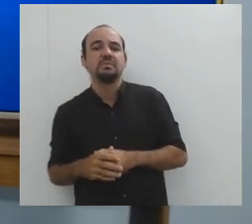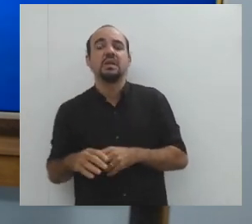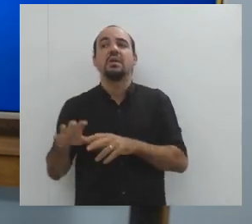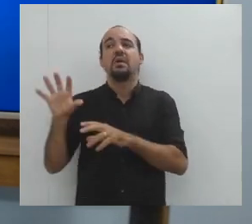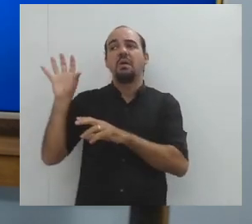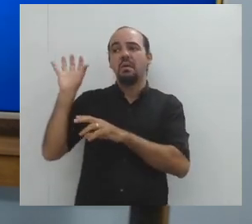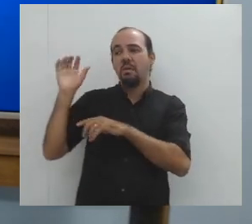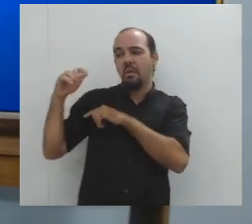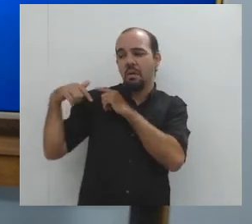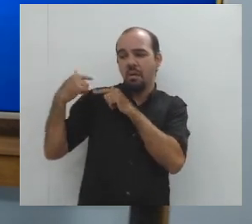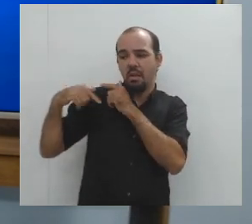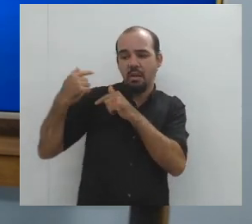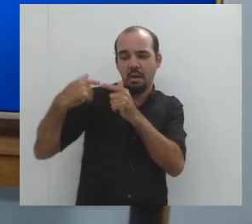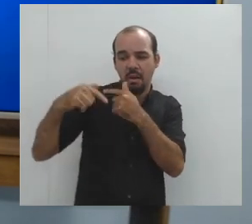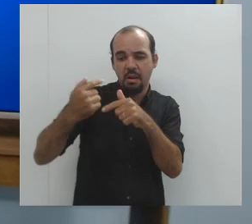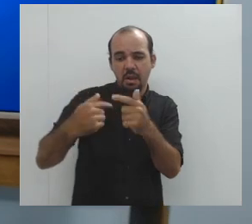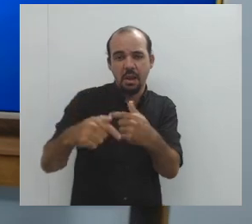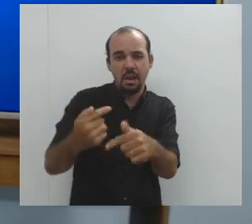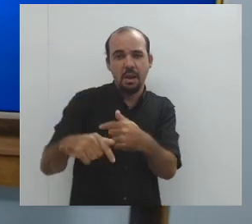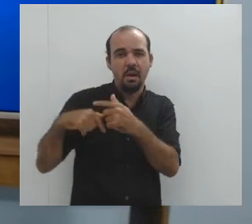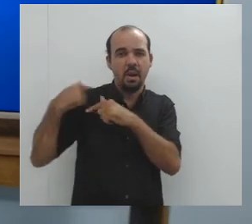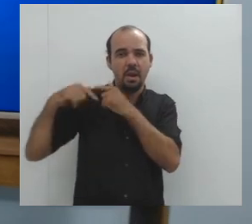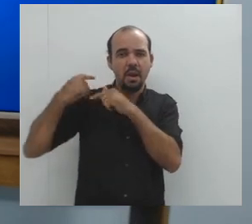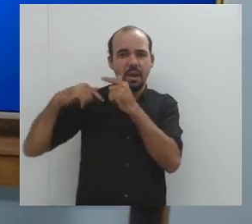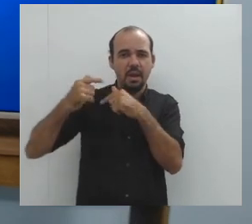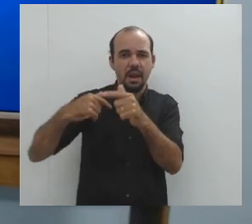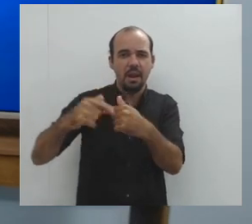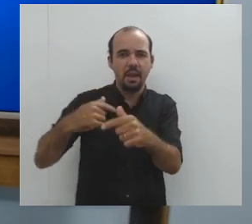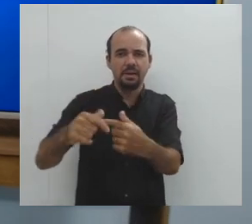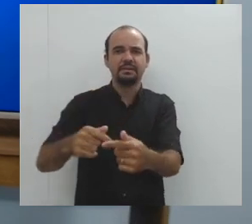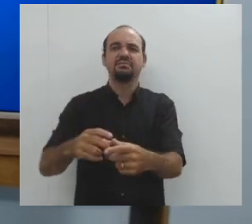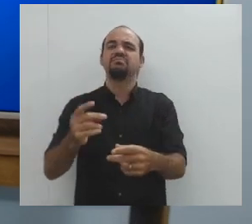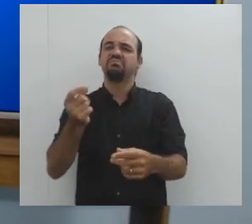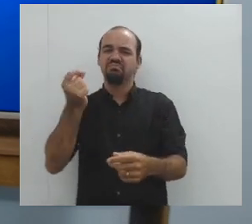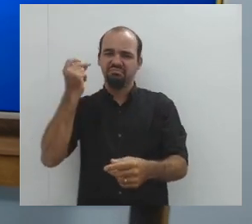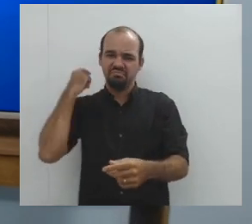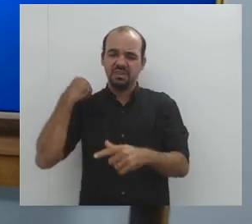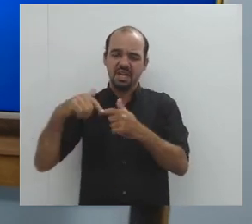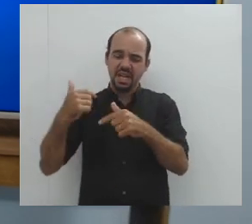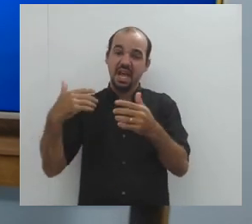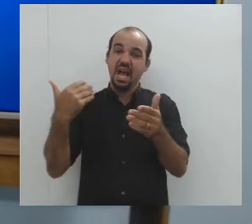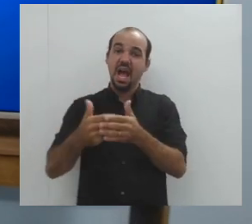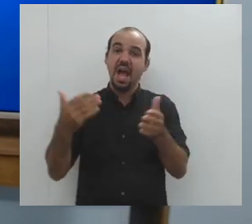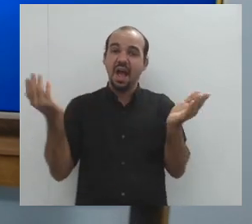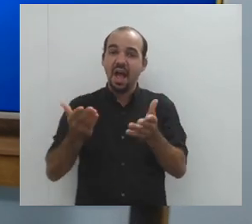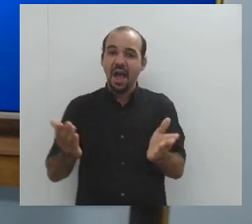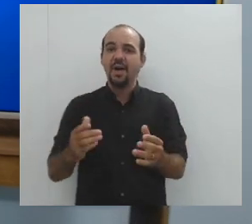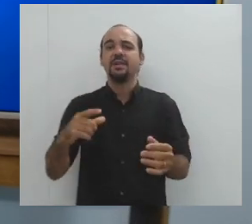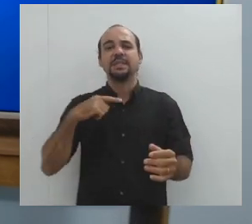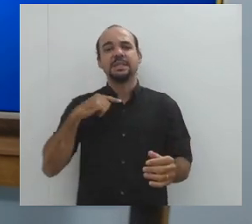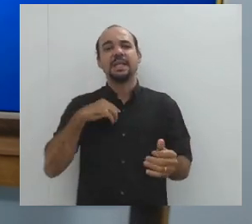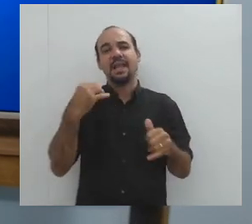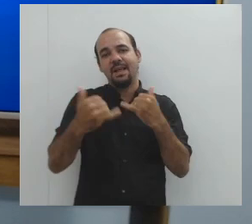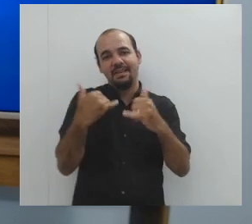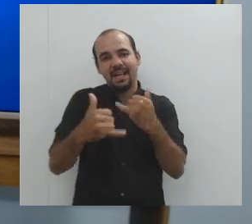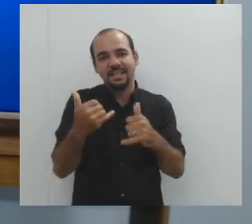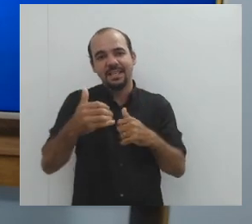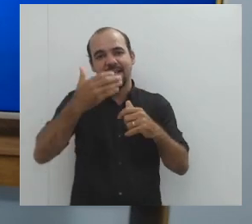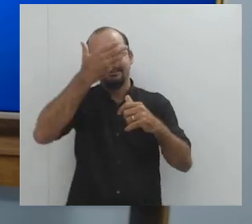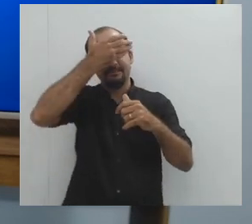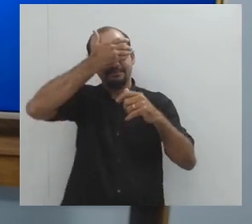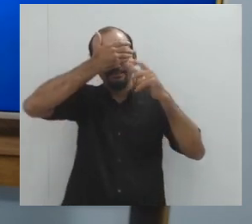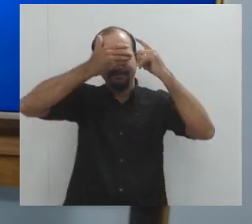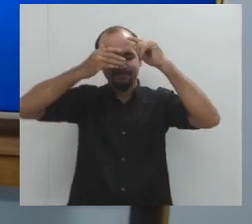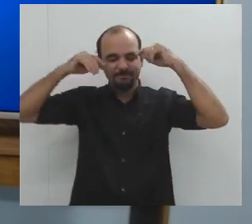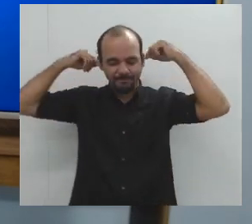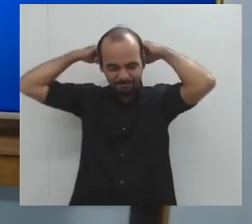se apropriando, conhecendo, foi passando de geração em geração e acredito que muitos que estão tendo essa